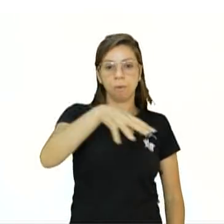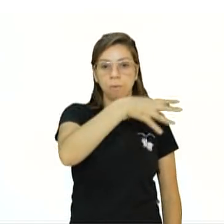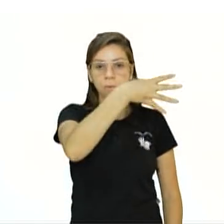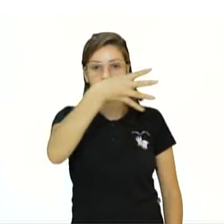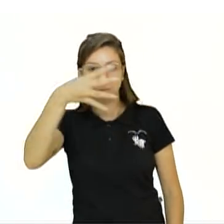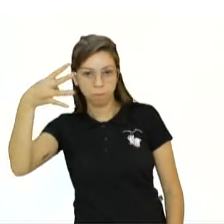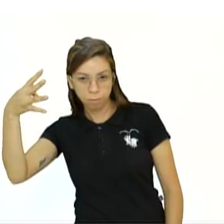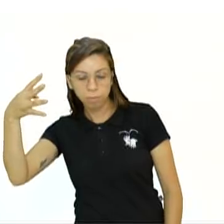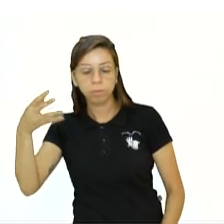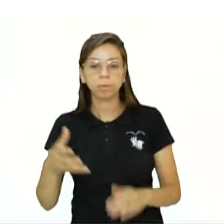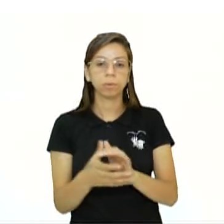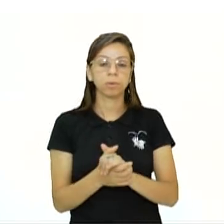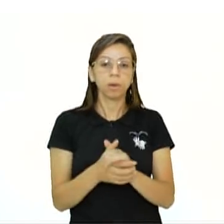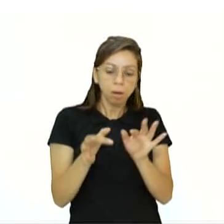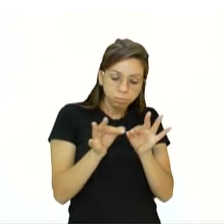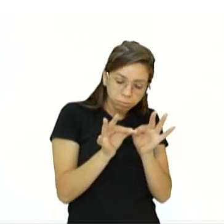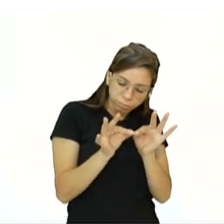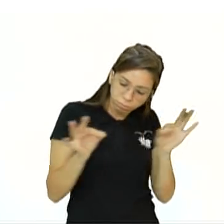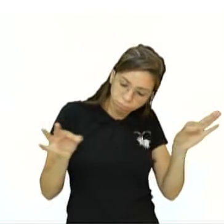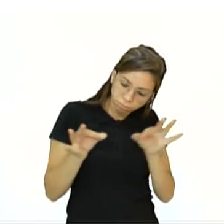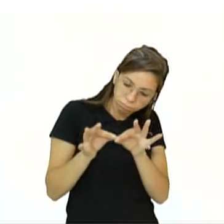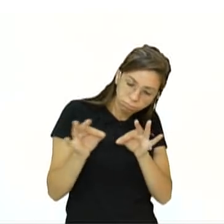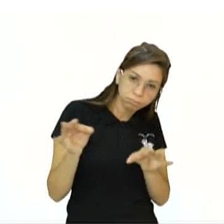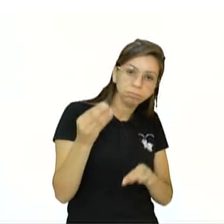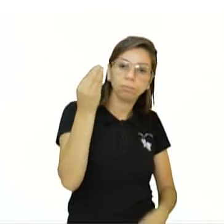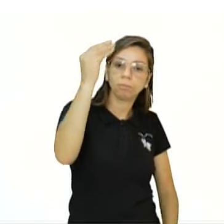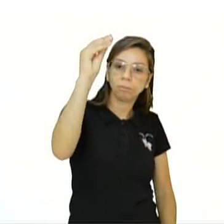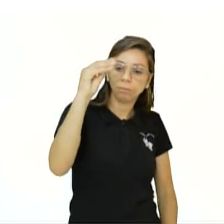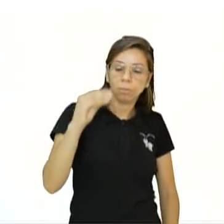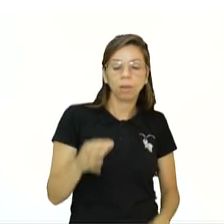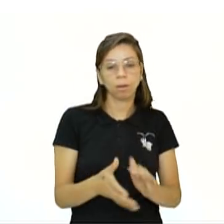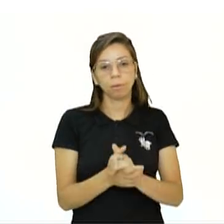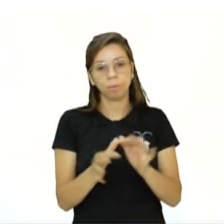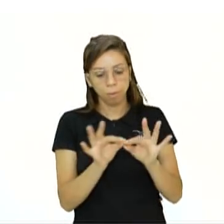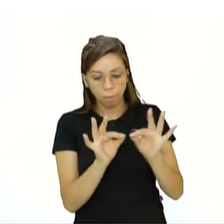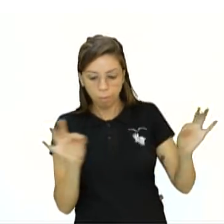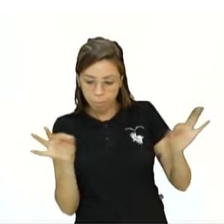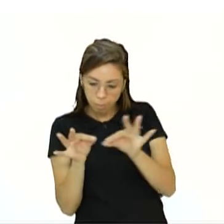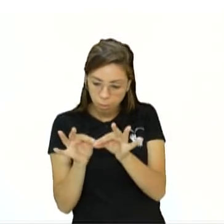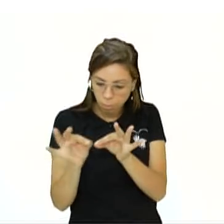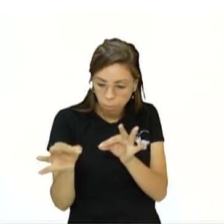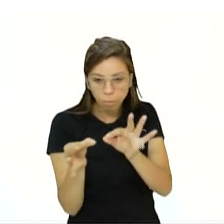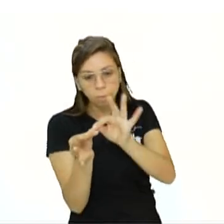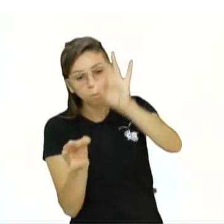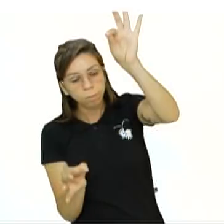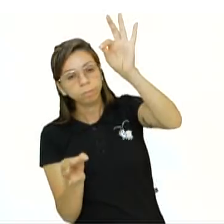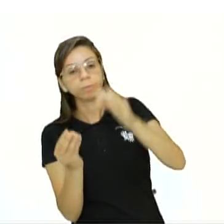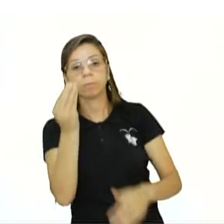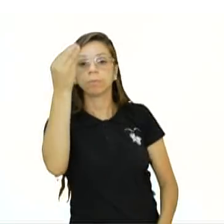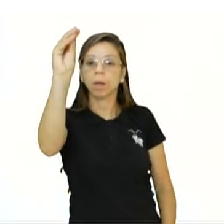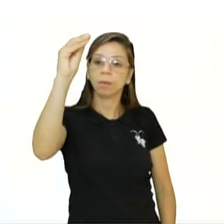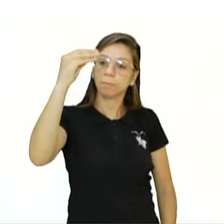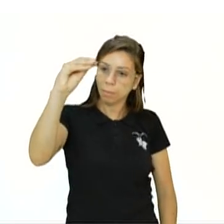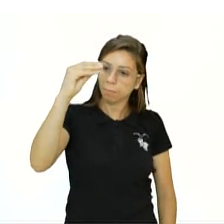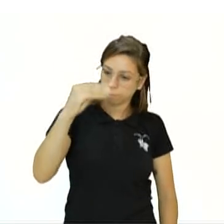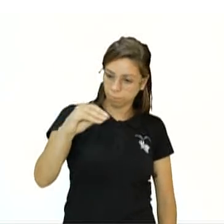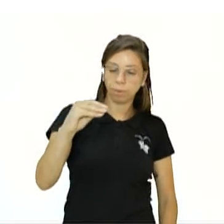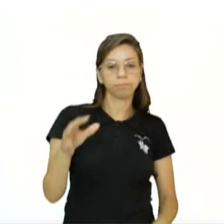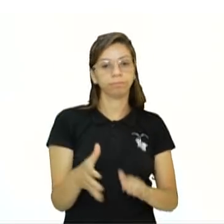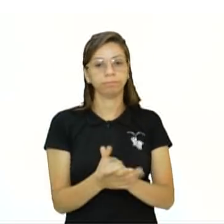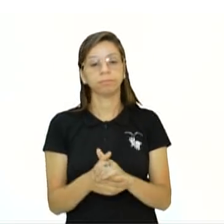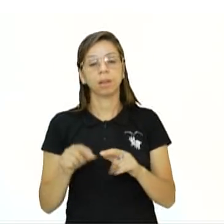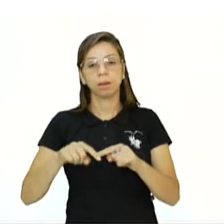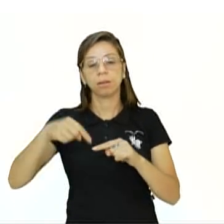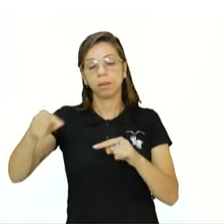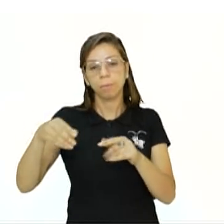tabela e coloque as medidas desse sólido, a altura, o comprimento e a largura. Depois que você colocou essas medidas, pegue